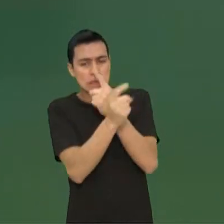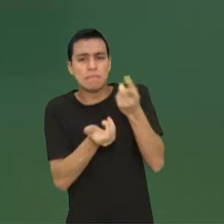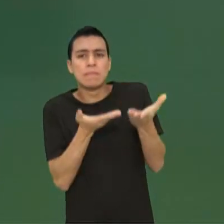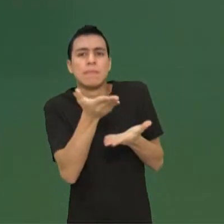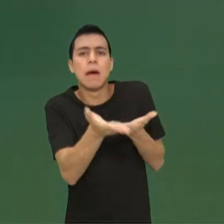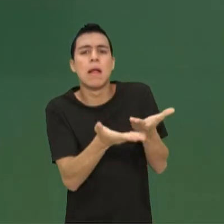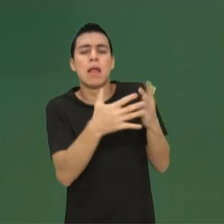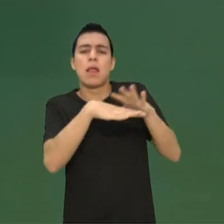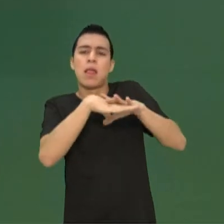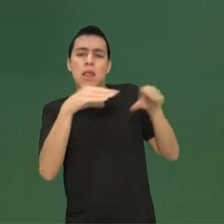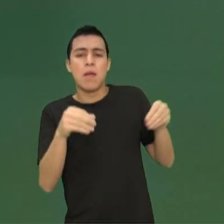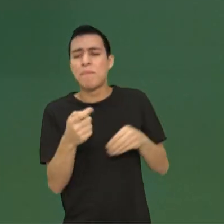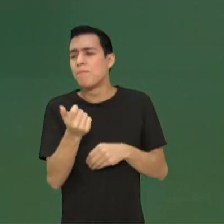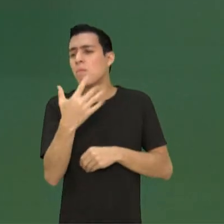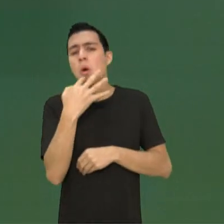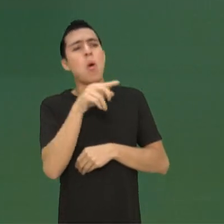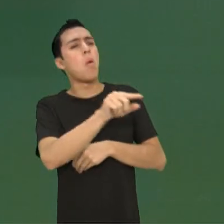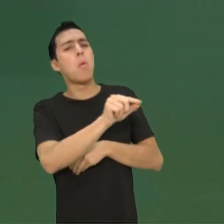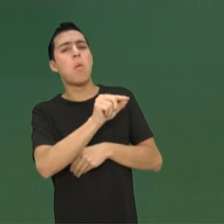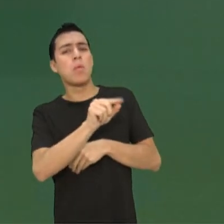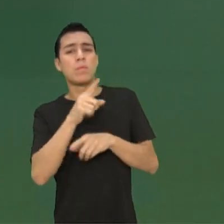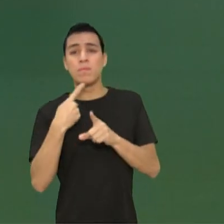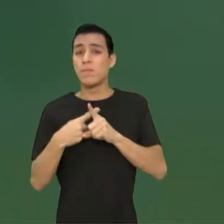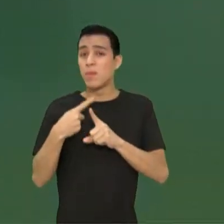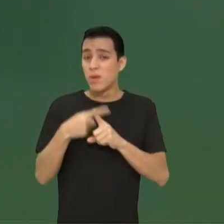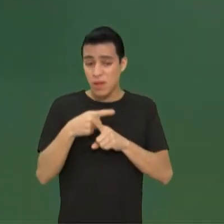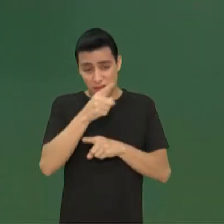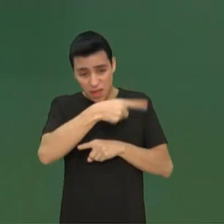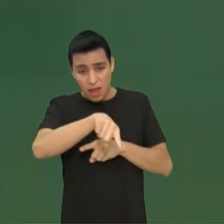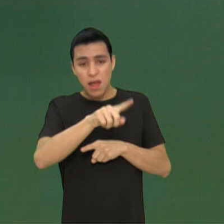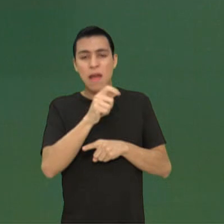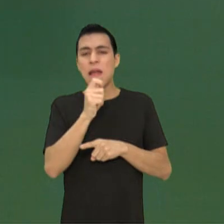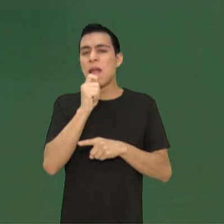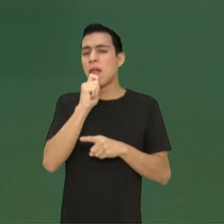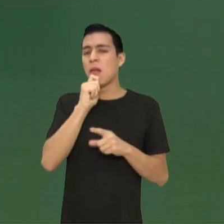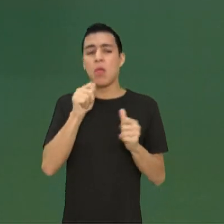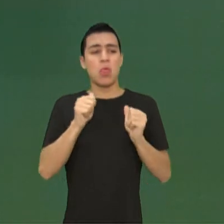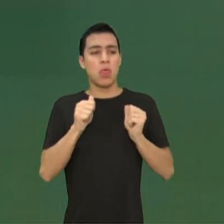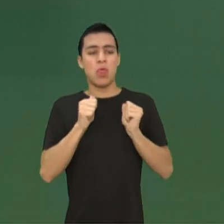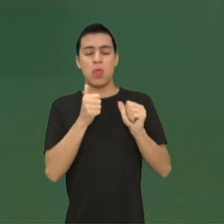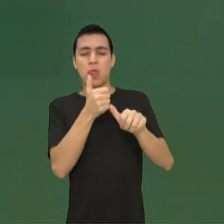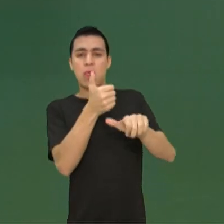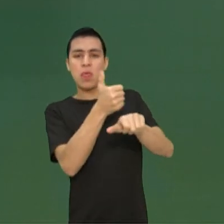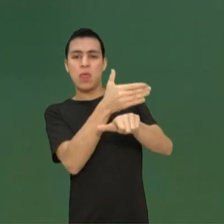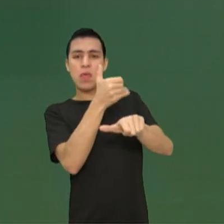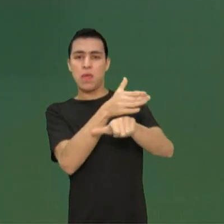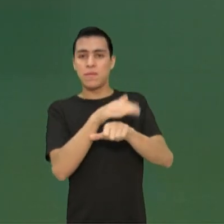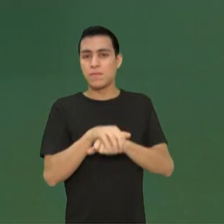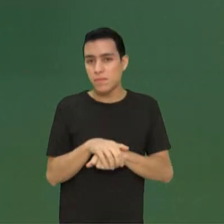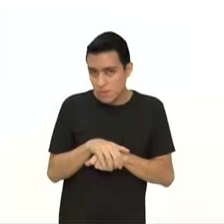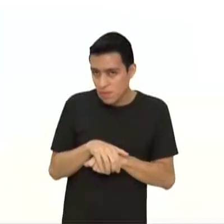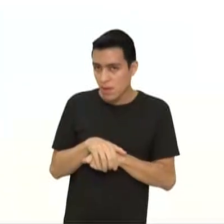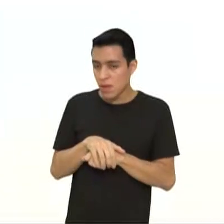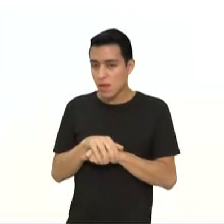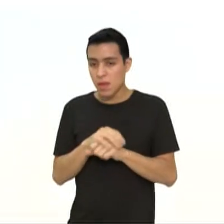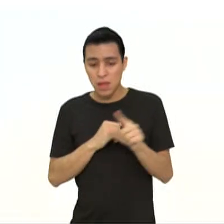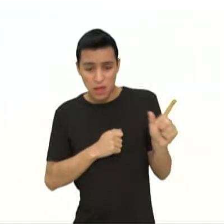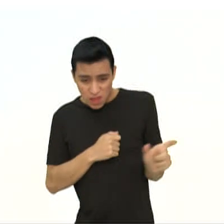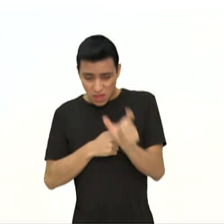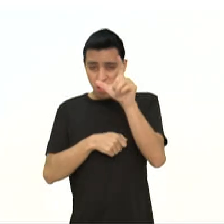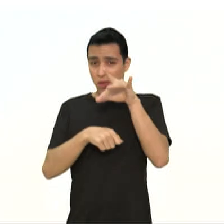tratamento, pouco conhecidas? Porque são negligenciadas. O emprego do termo